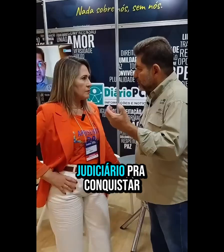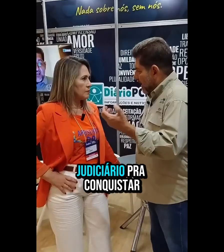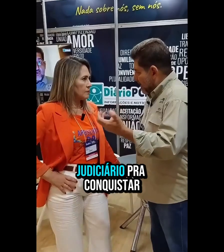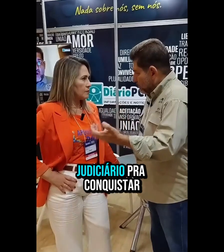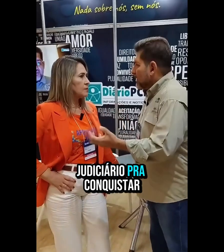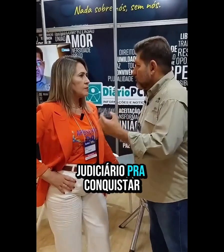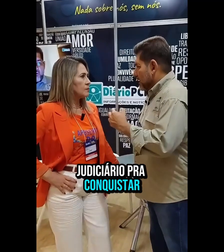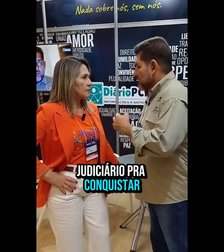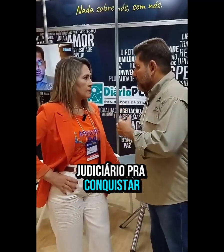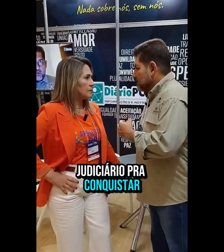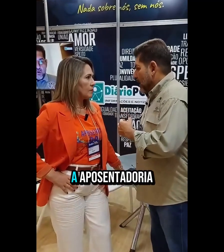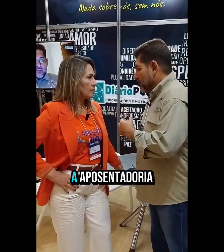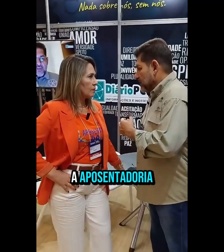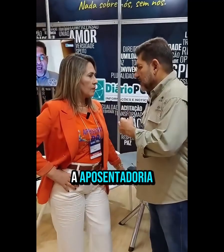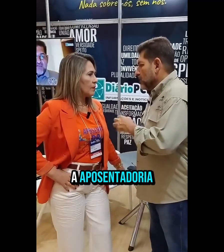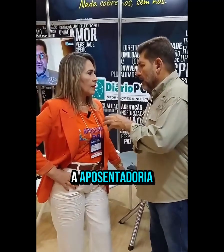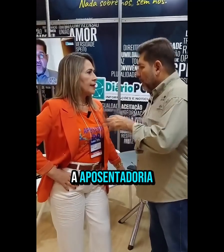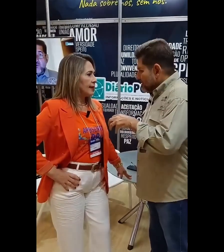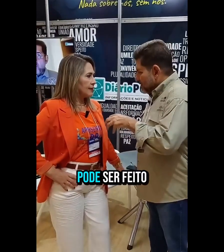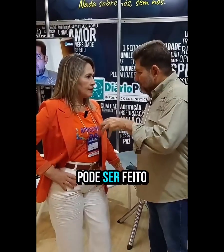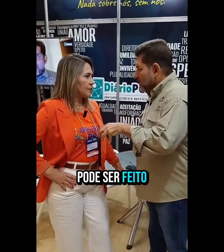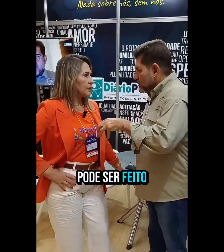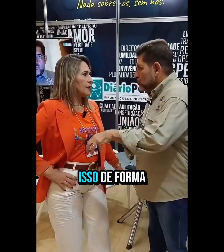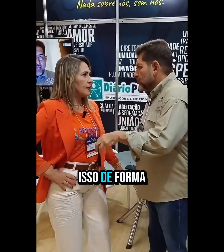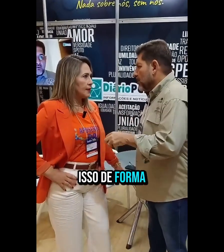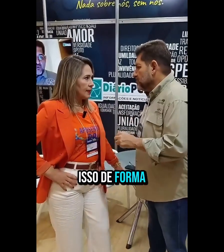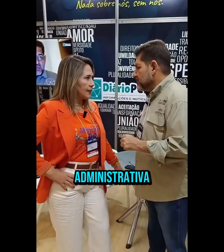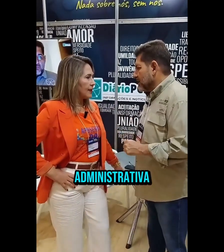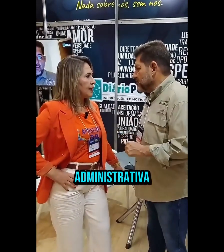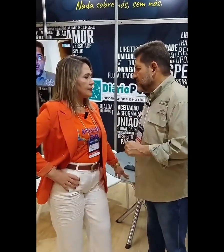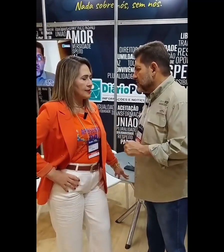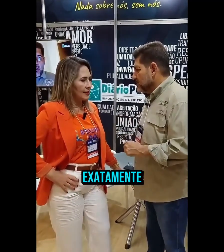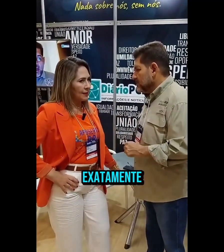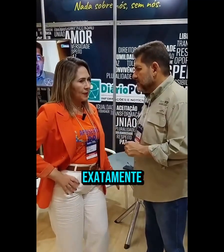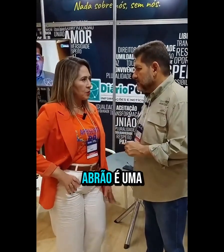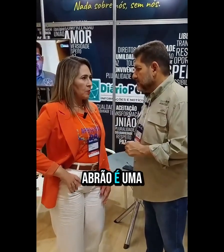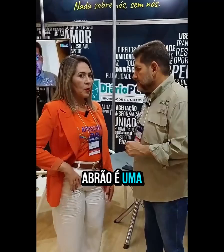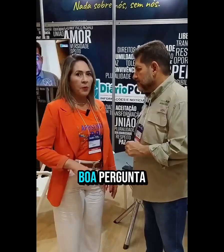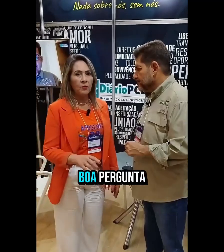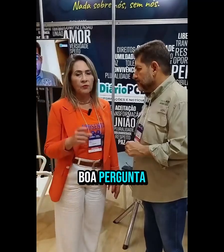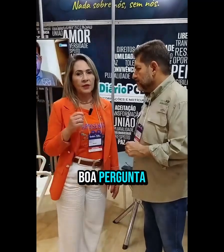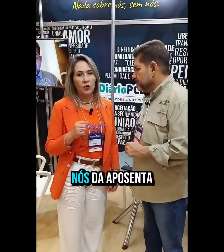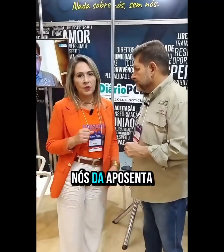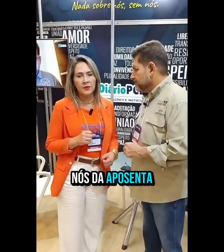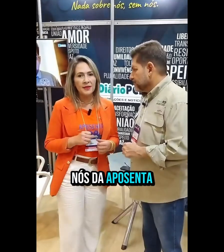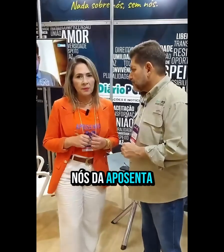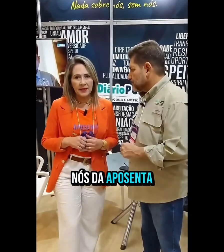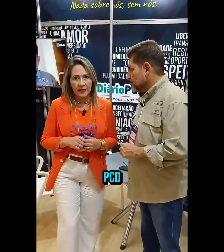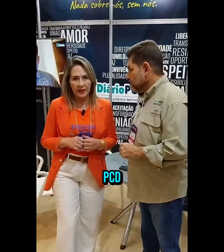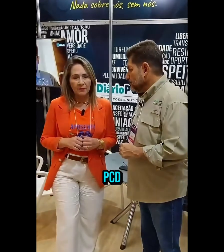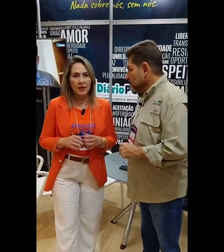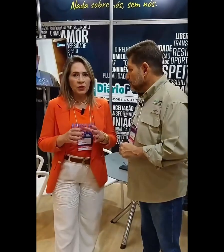o judiciário para conquistar a aposentadoria. Pode ser feito isso de forma administrativa? Exatamente, é uma boa pergunta. Nós da